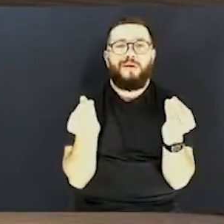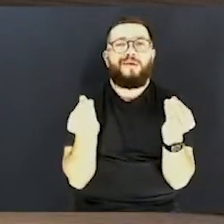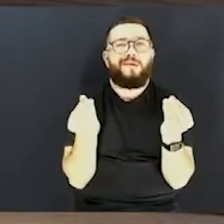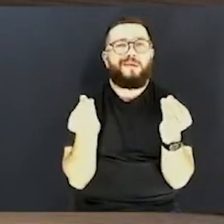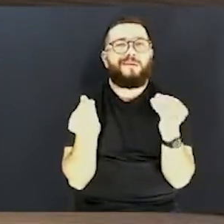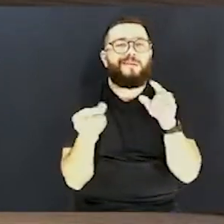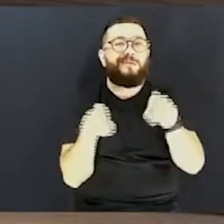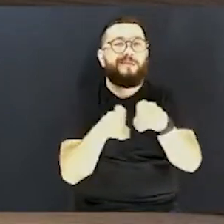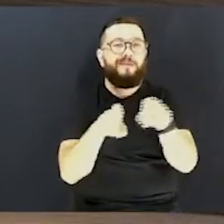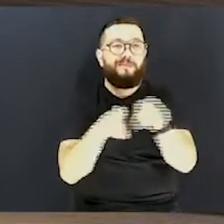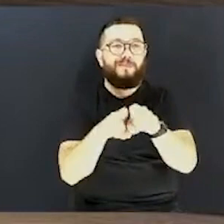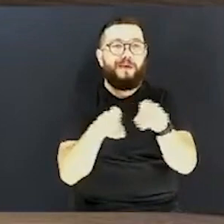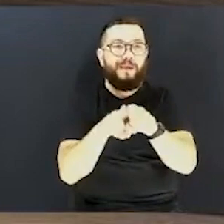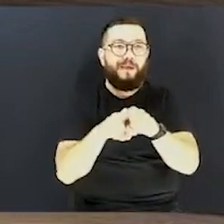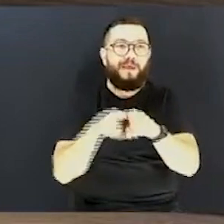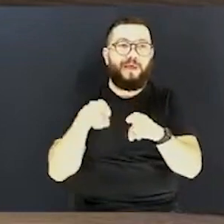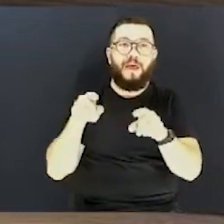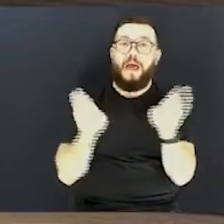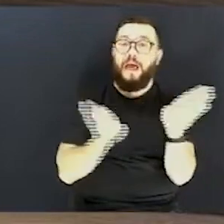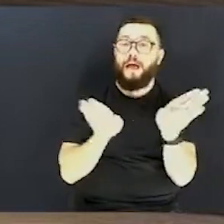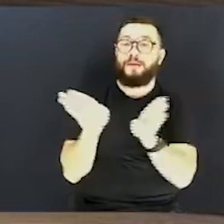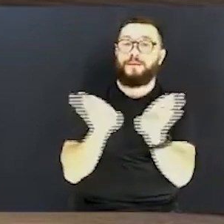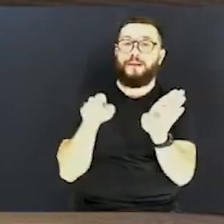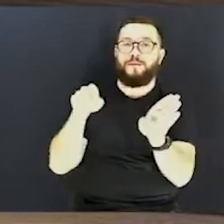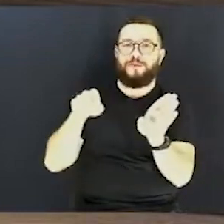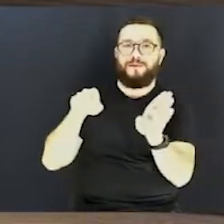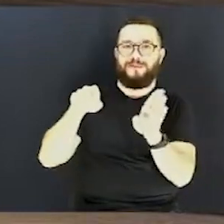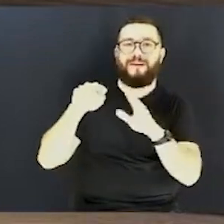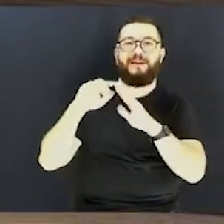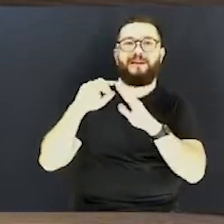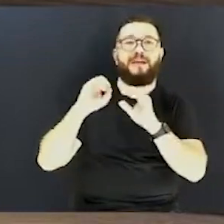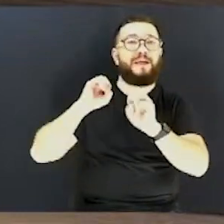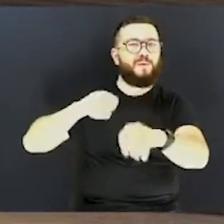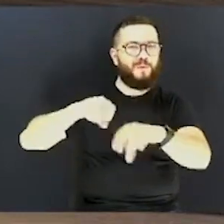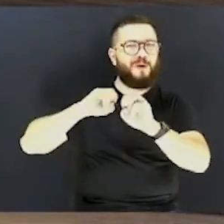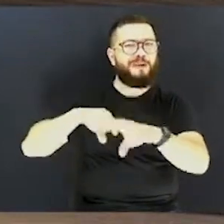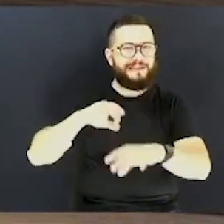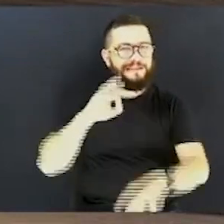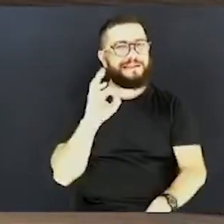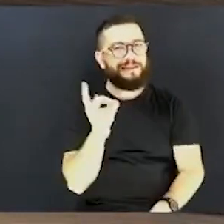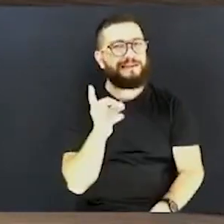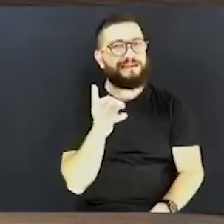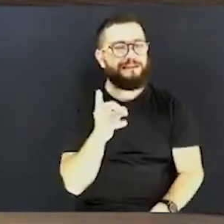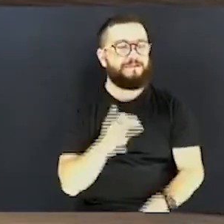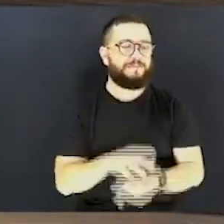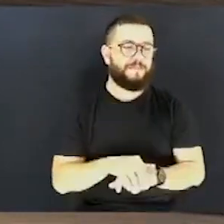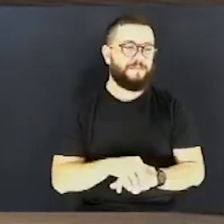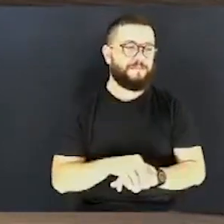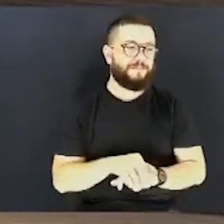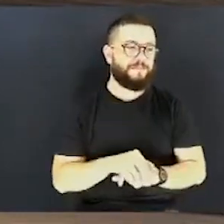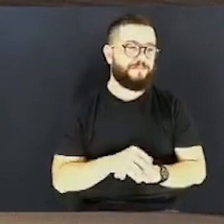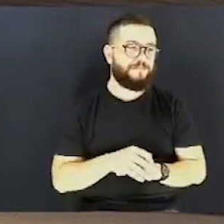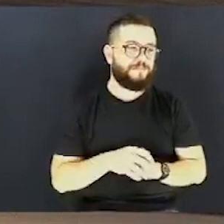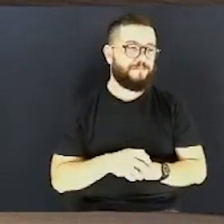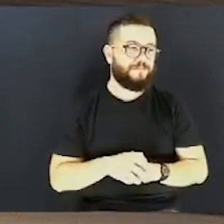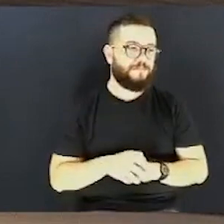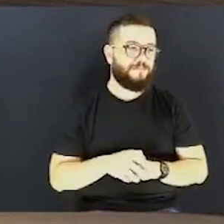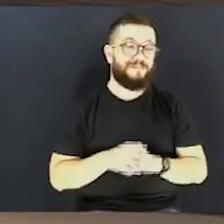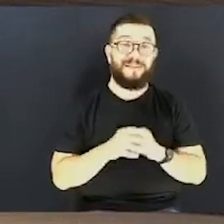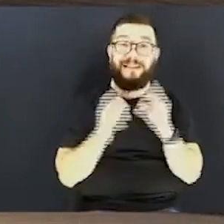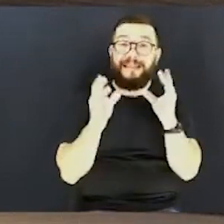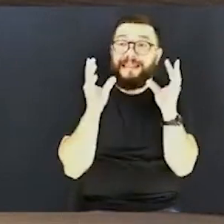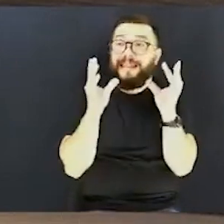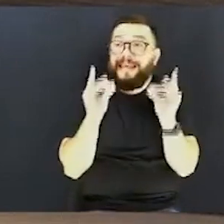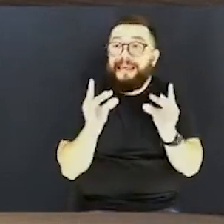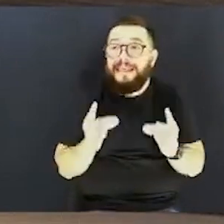escolar, do acesso à educação integral, que são pontos importantes também. Então, não vou detalhar, mas acredito que nós, como vereadores, temos